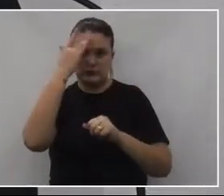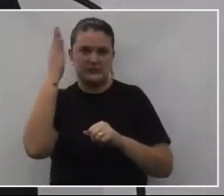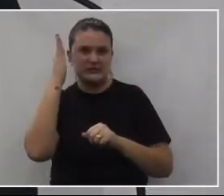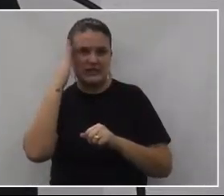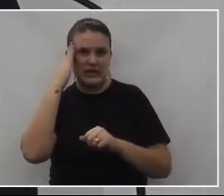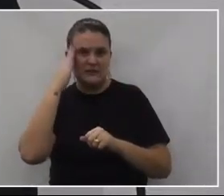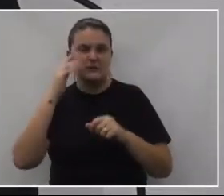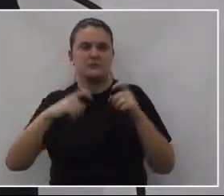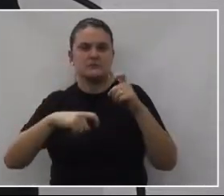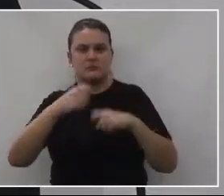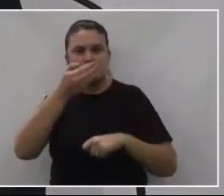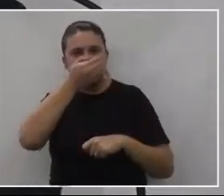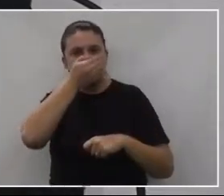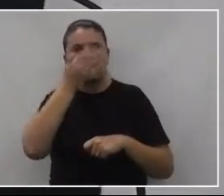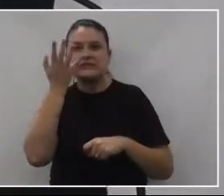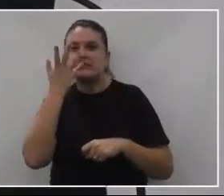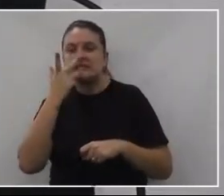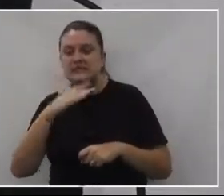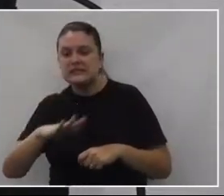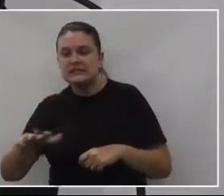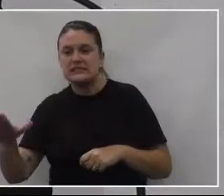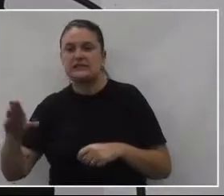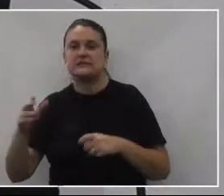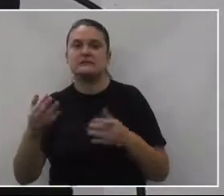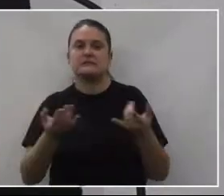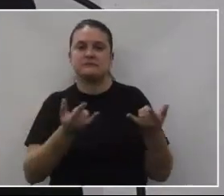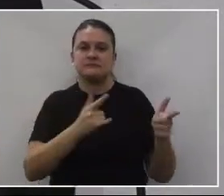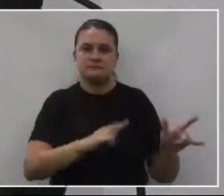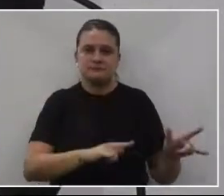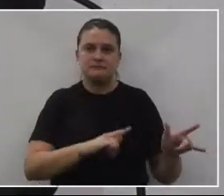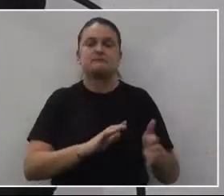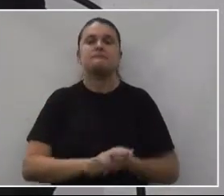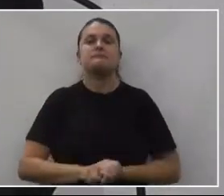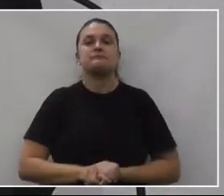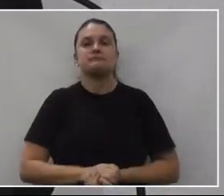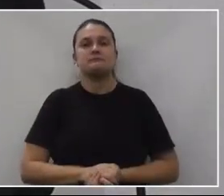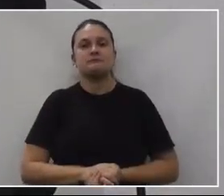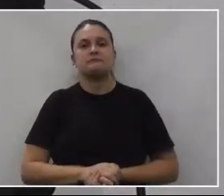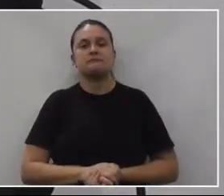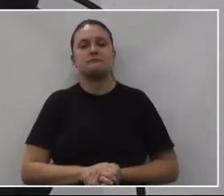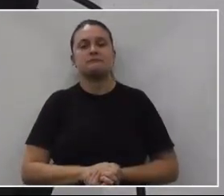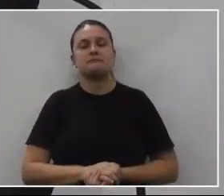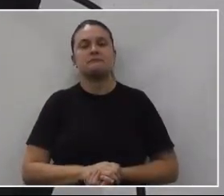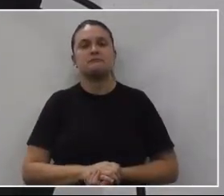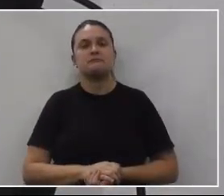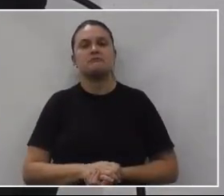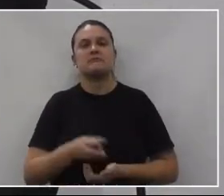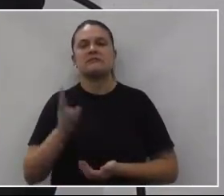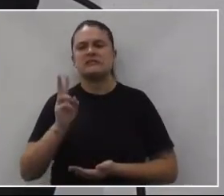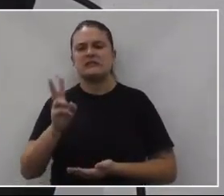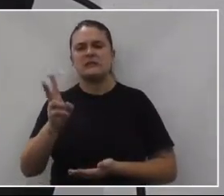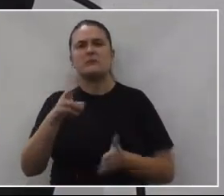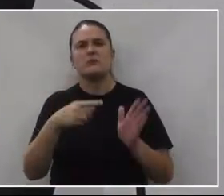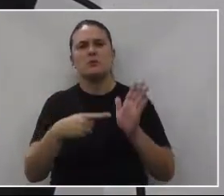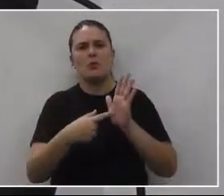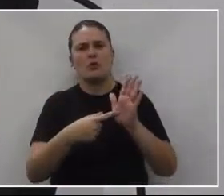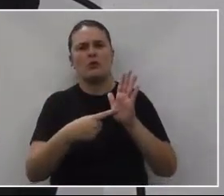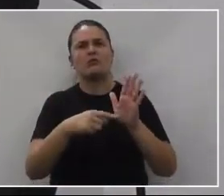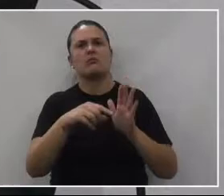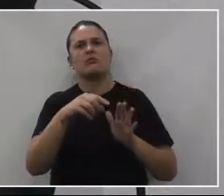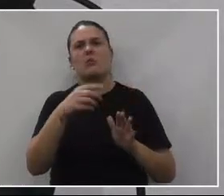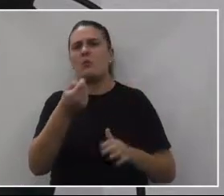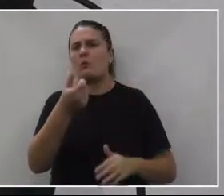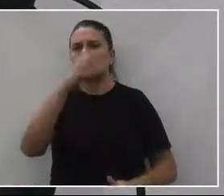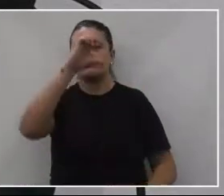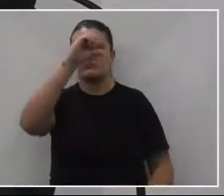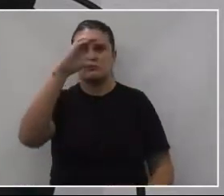envolvendo violência sexual contra adolescentes, e um caso que repete a estatística de quase